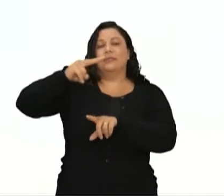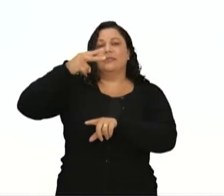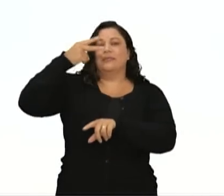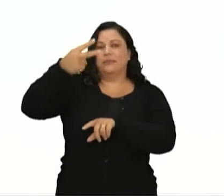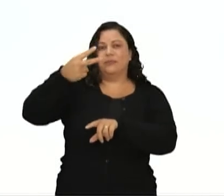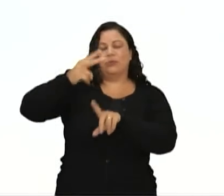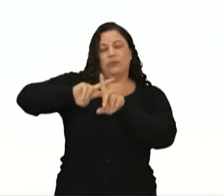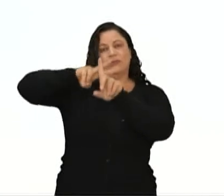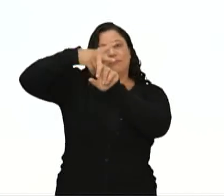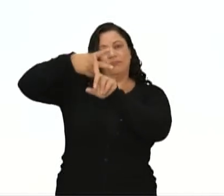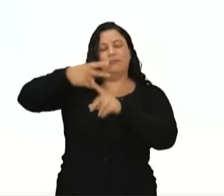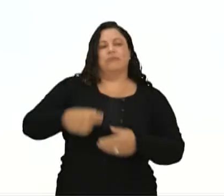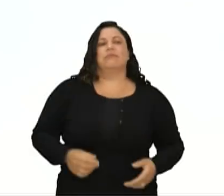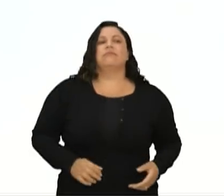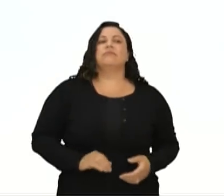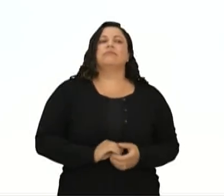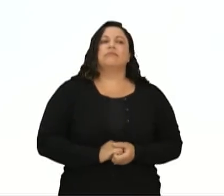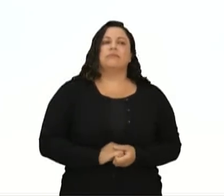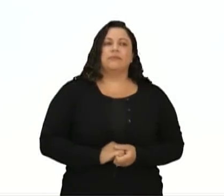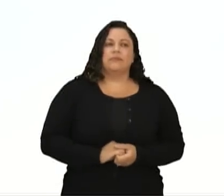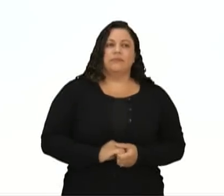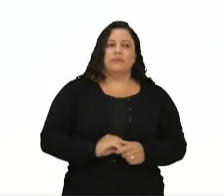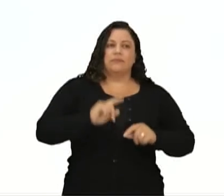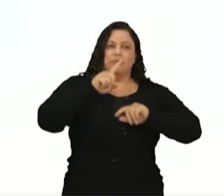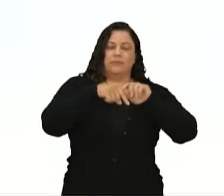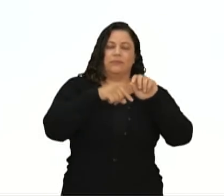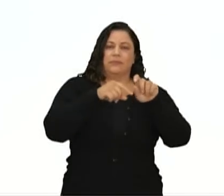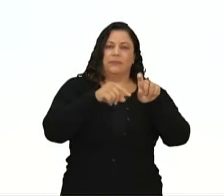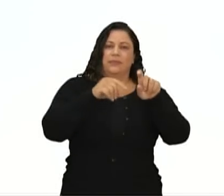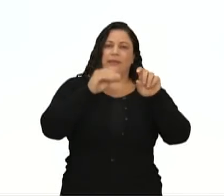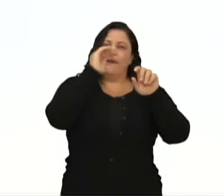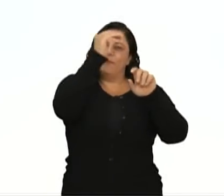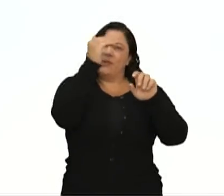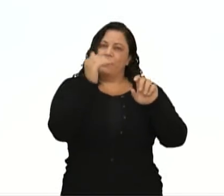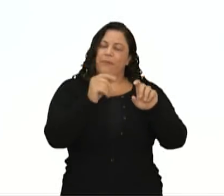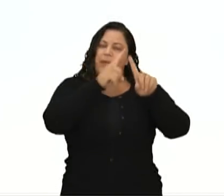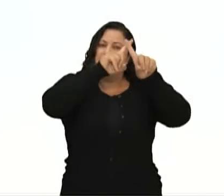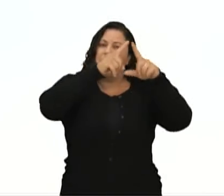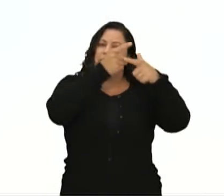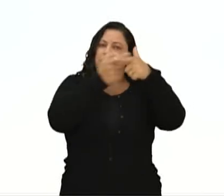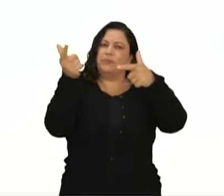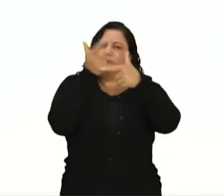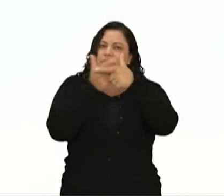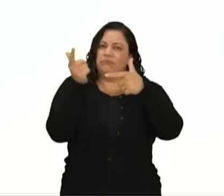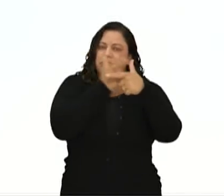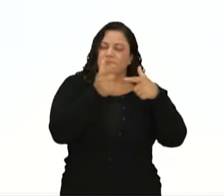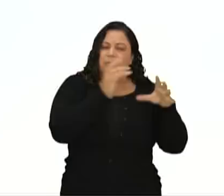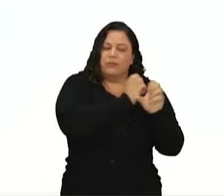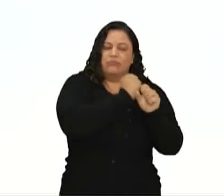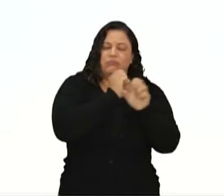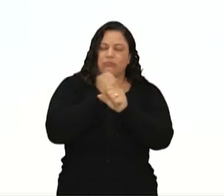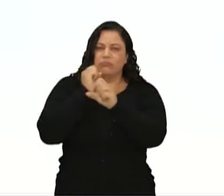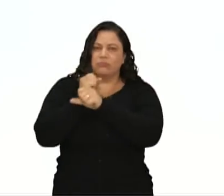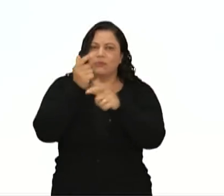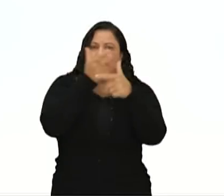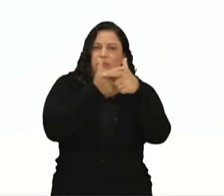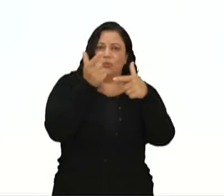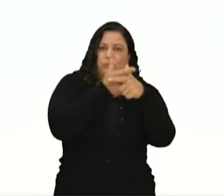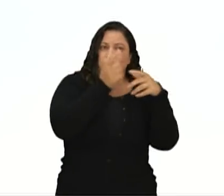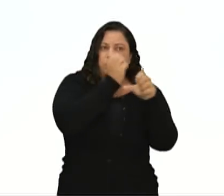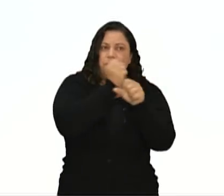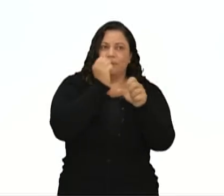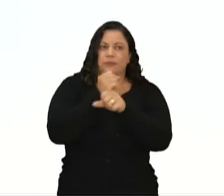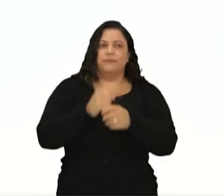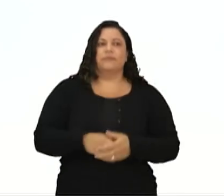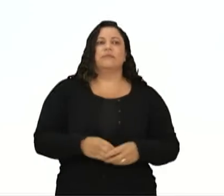4 vezes 2. E embaixo, nós vamos dividir pela soma dos pesos. Então,